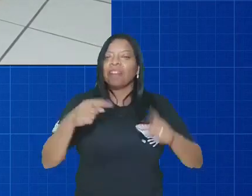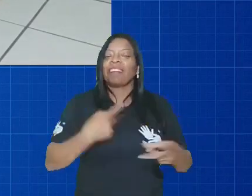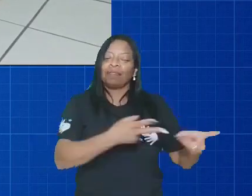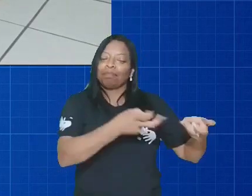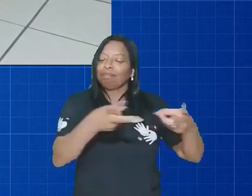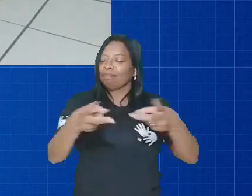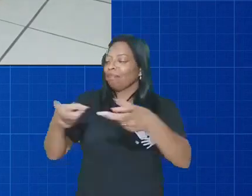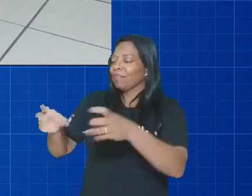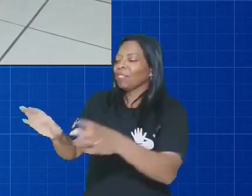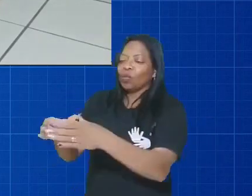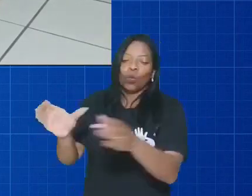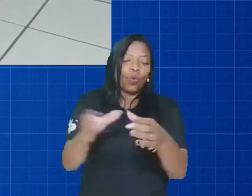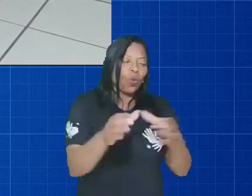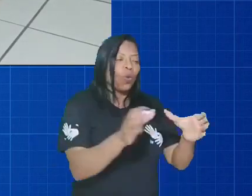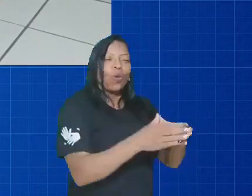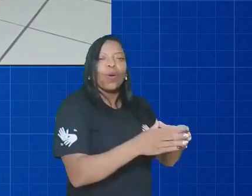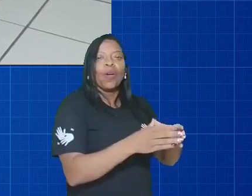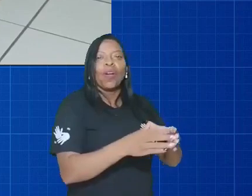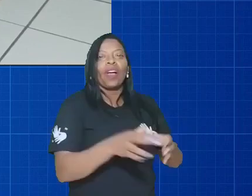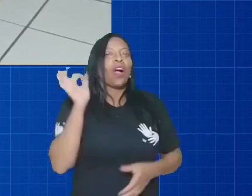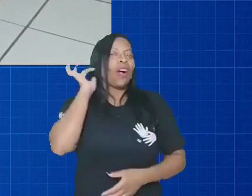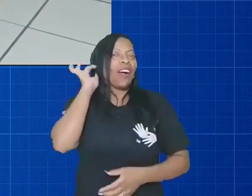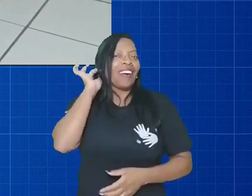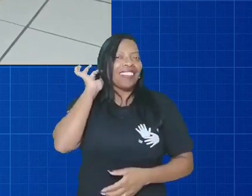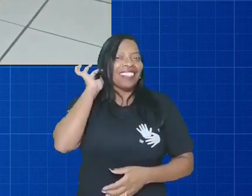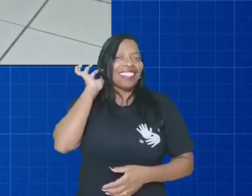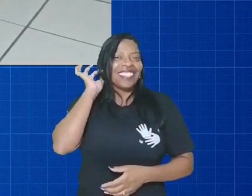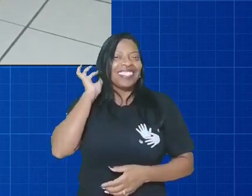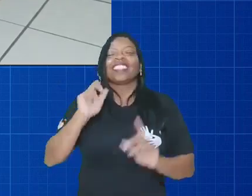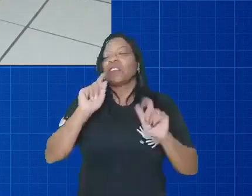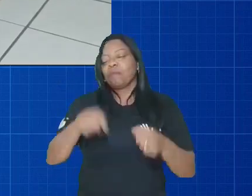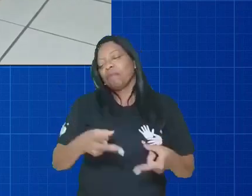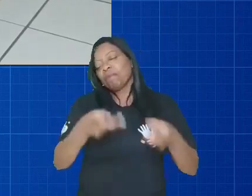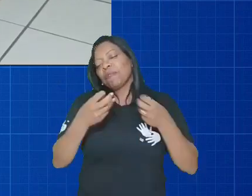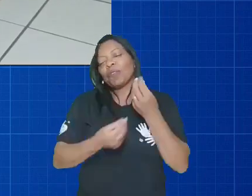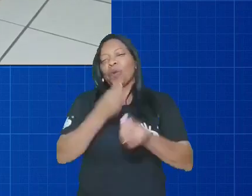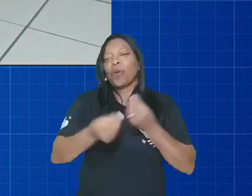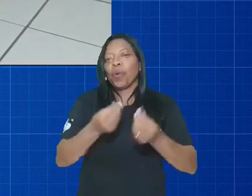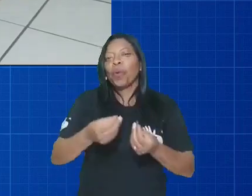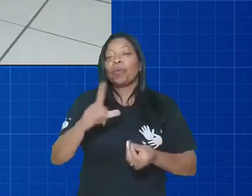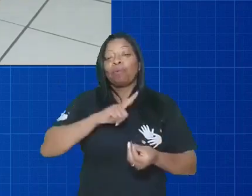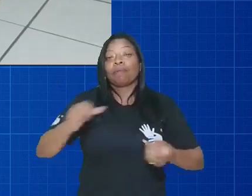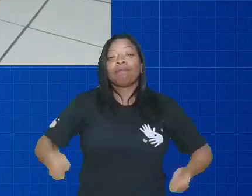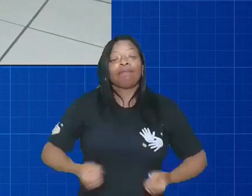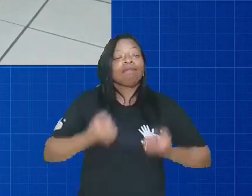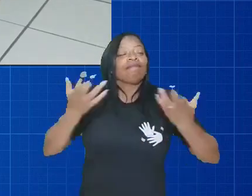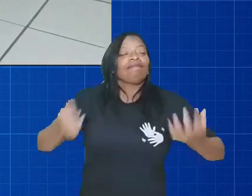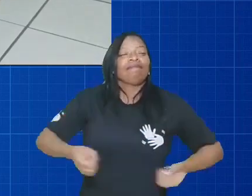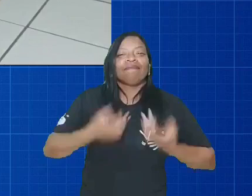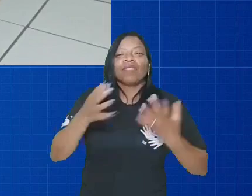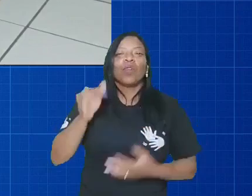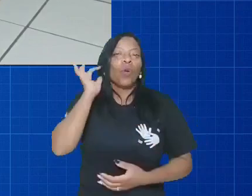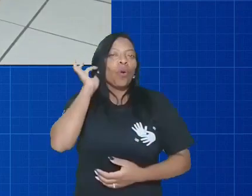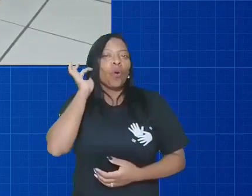tanto, enfim, qualquer um dos atendimentos, pode confirmar isso, sabe? Então, tem fluído muito bem isso tudo, adolescente, tabagismo,